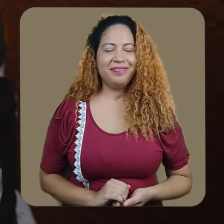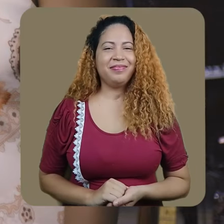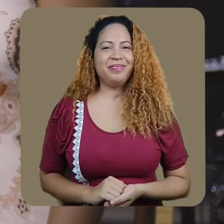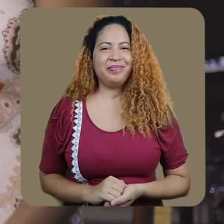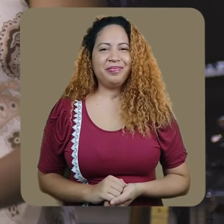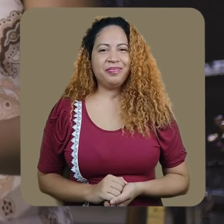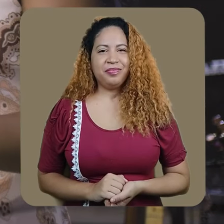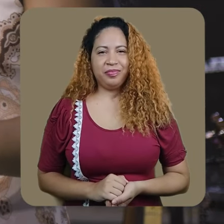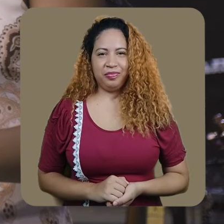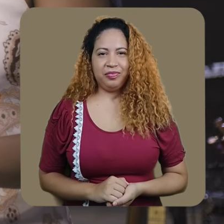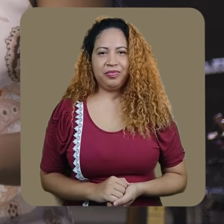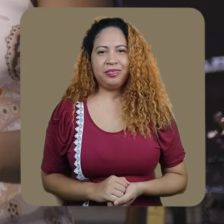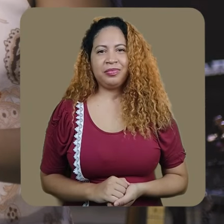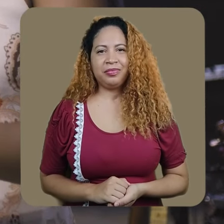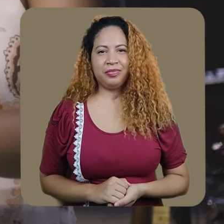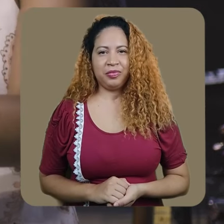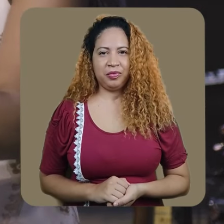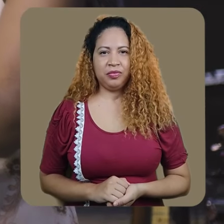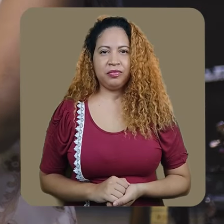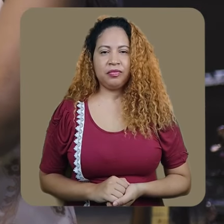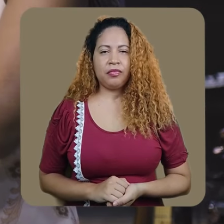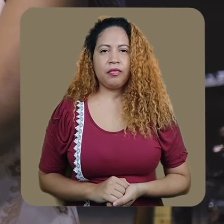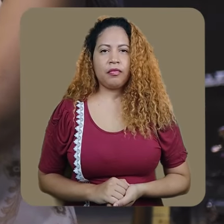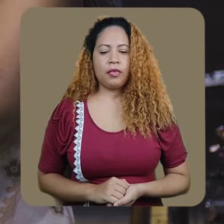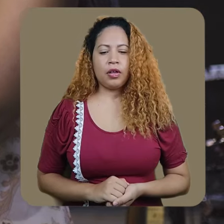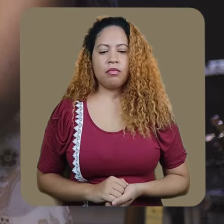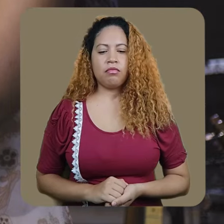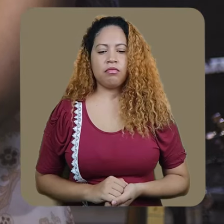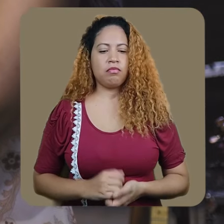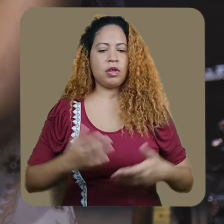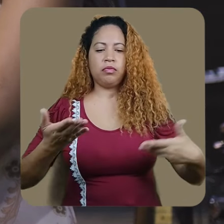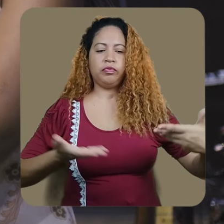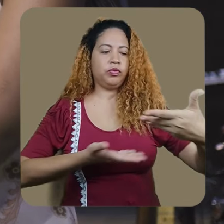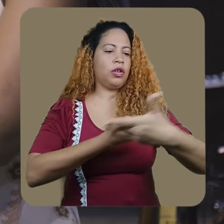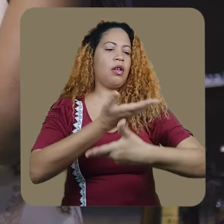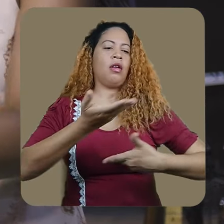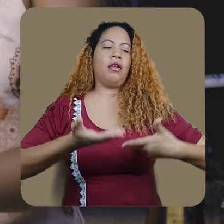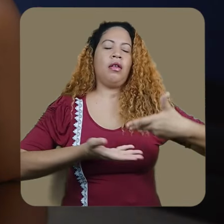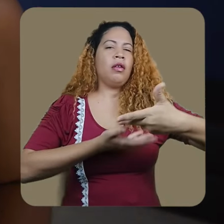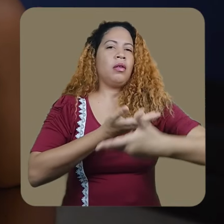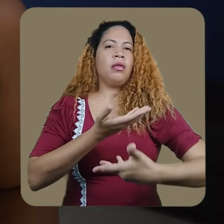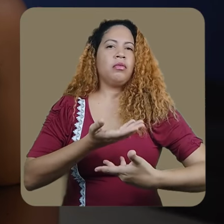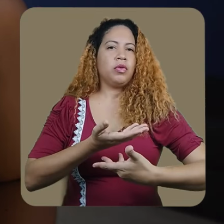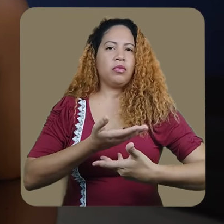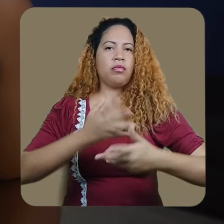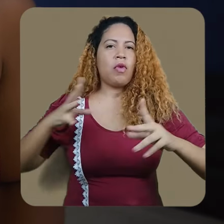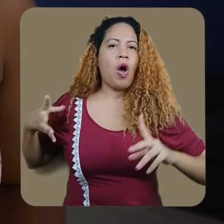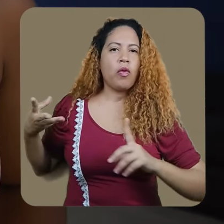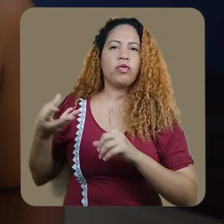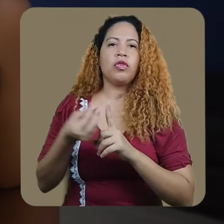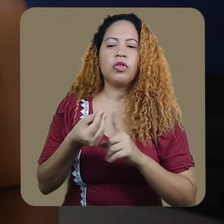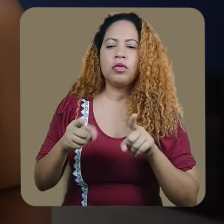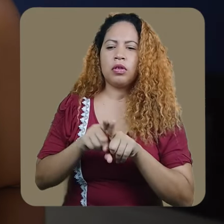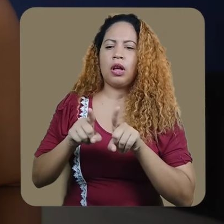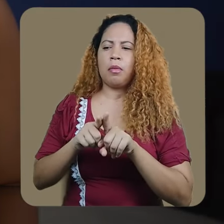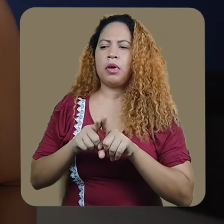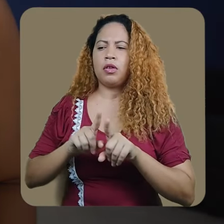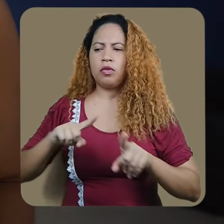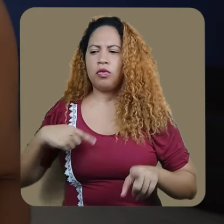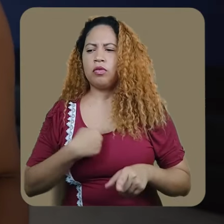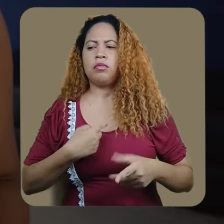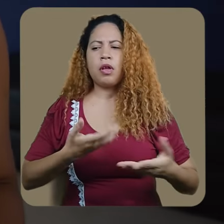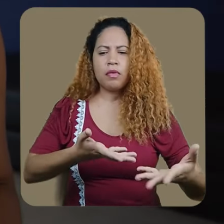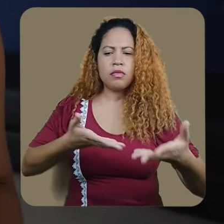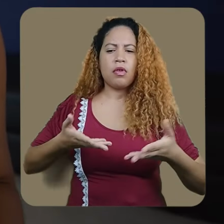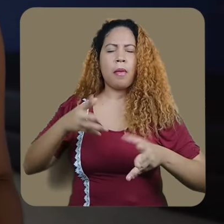né? Berro pelo aterro, pelo desterro. Esse intercâmbio, né, do artístico, ajuda